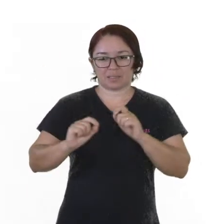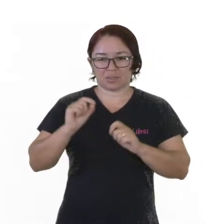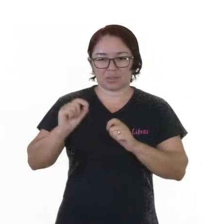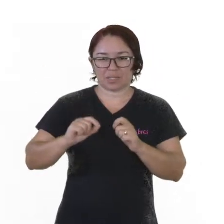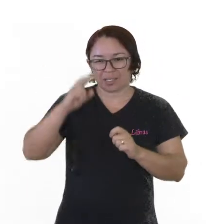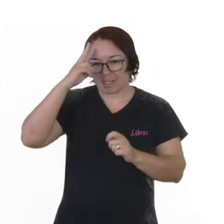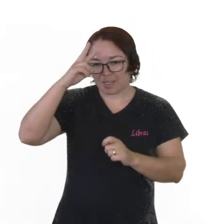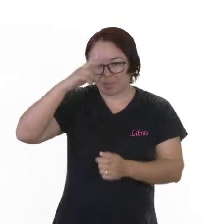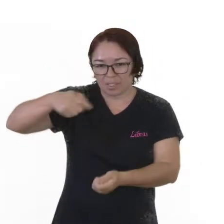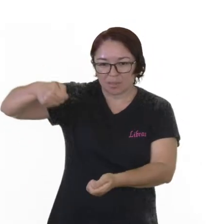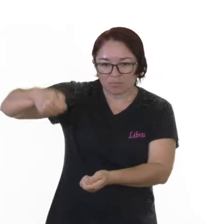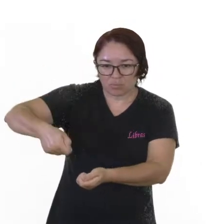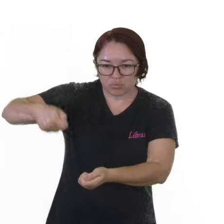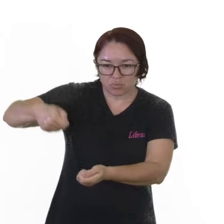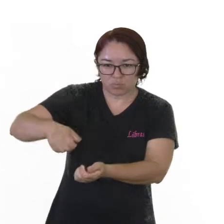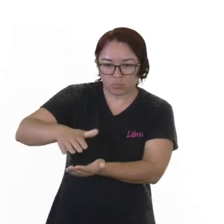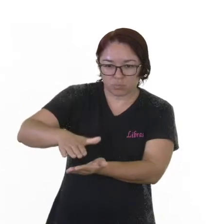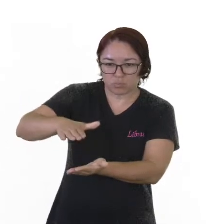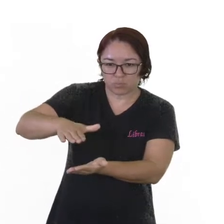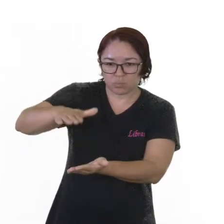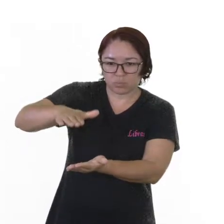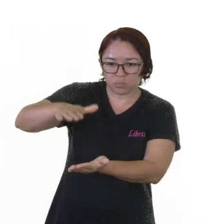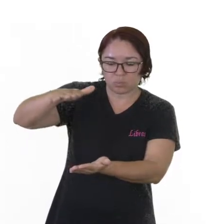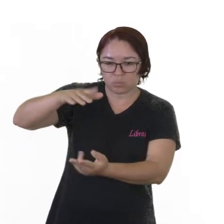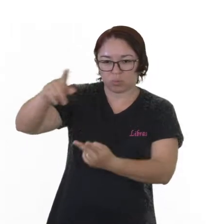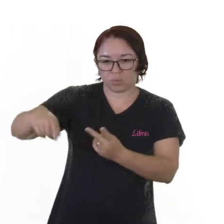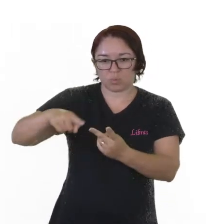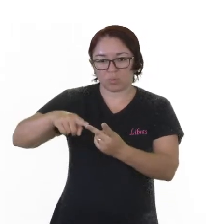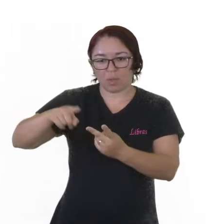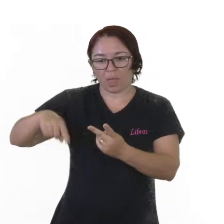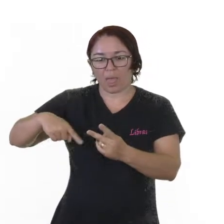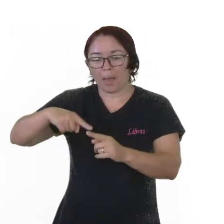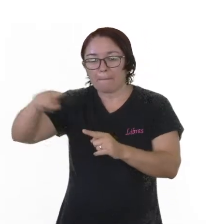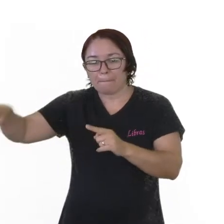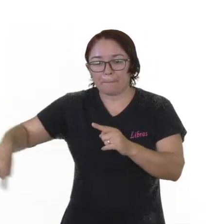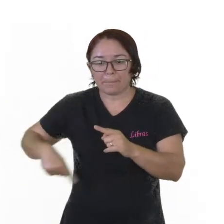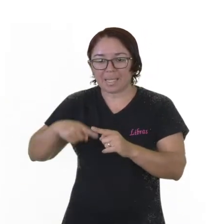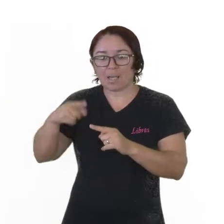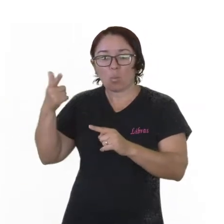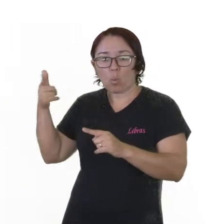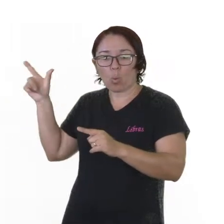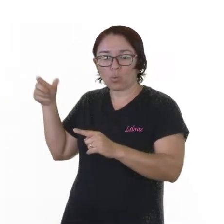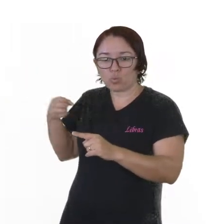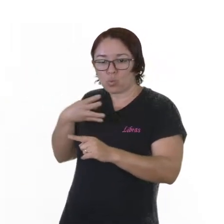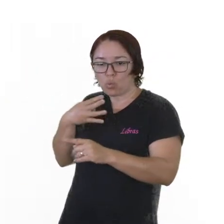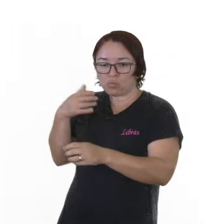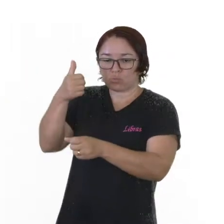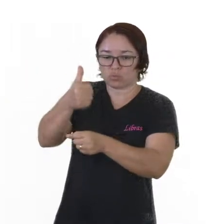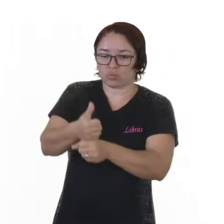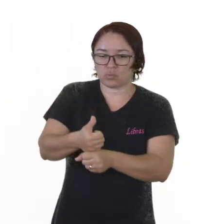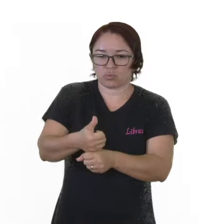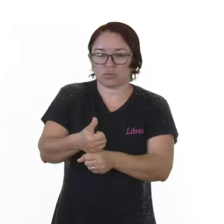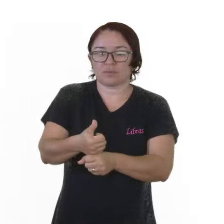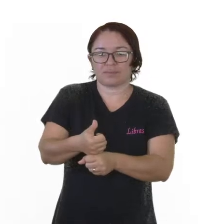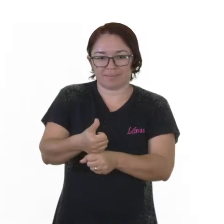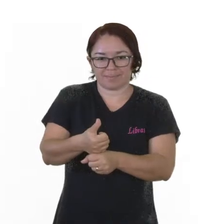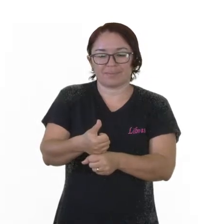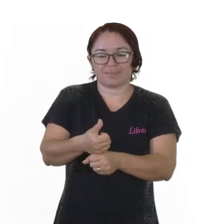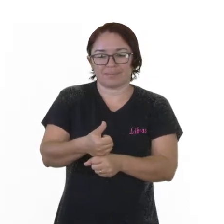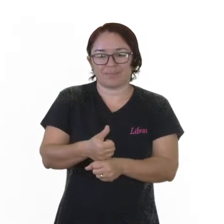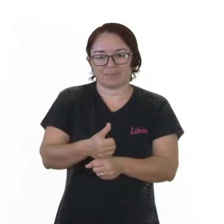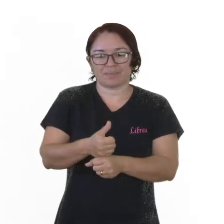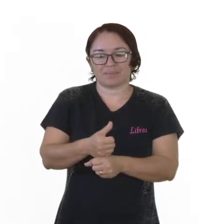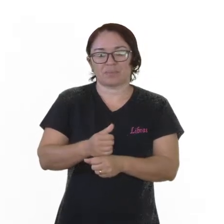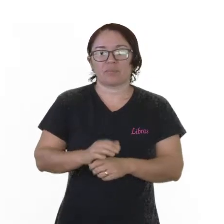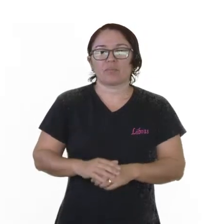carro, o macaco, e o estepe, que é para trocar o pneu, tirar o pneu furado e colocar um novo, certinho? Por que a